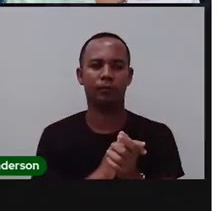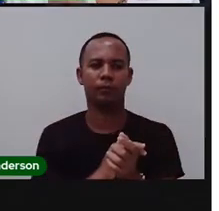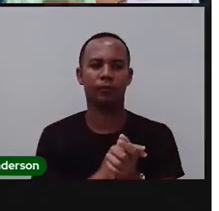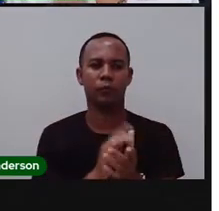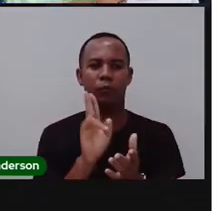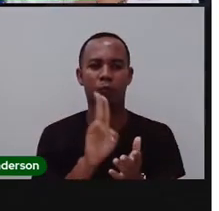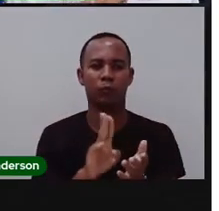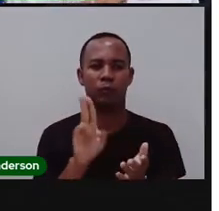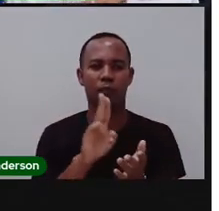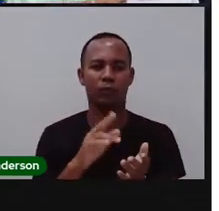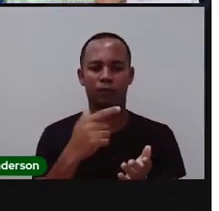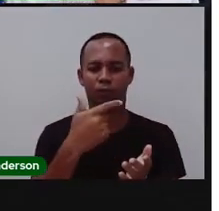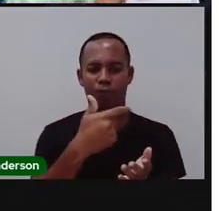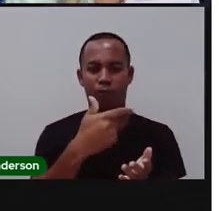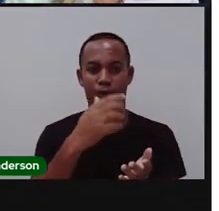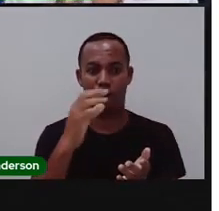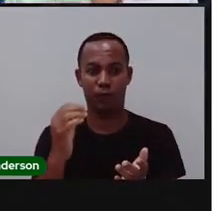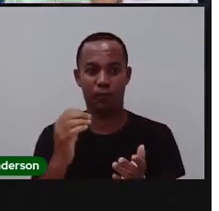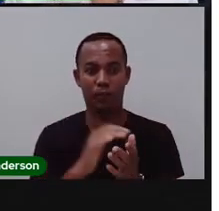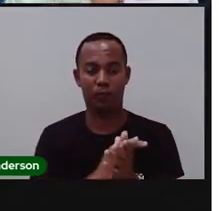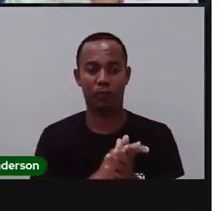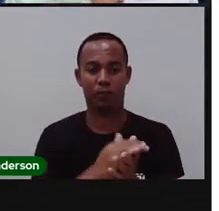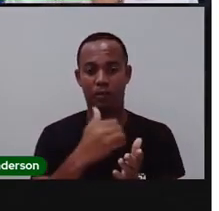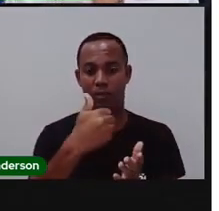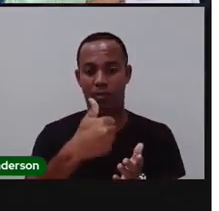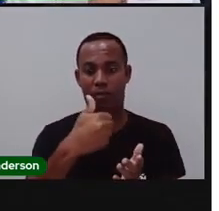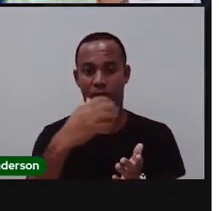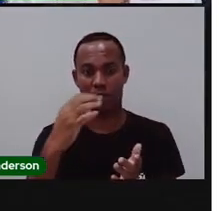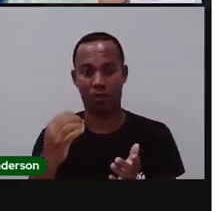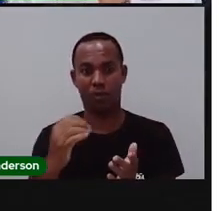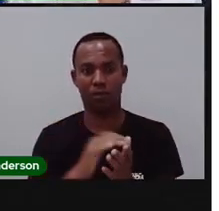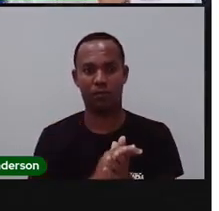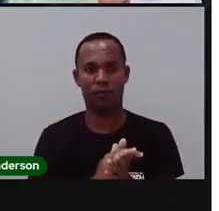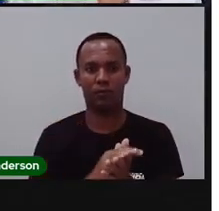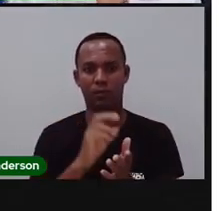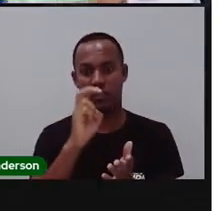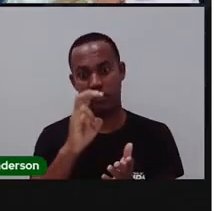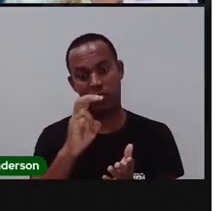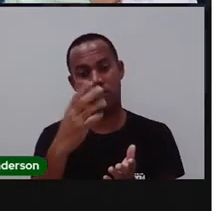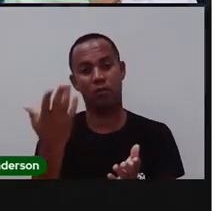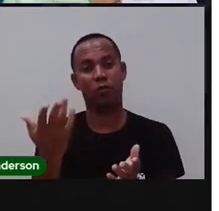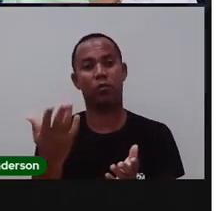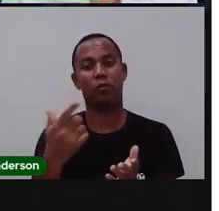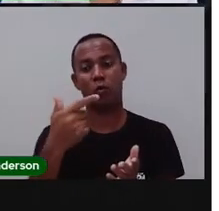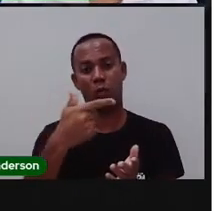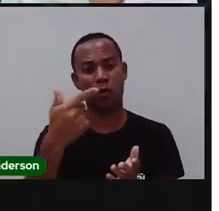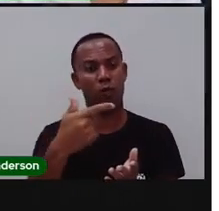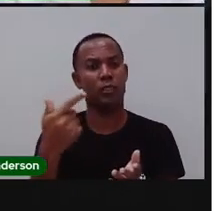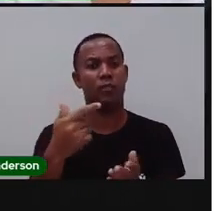usar? 20, 10, 5 e 2.